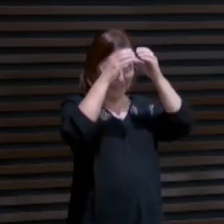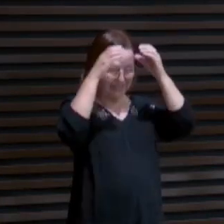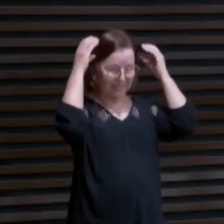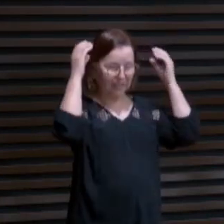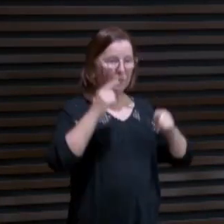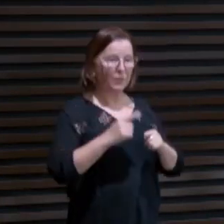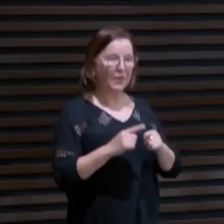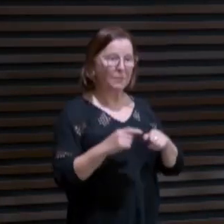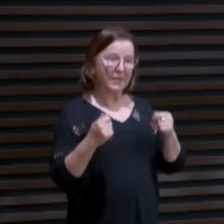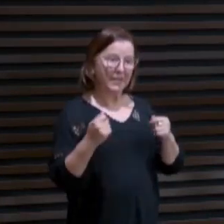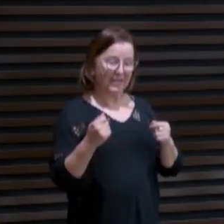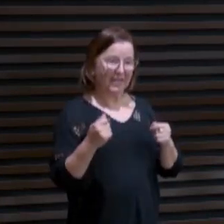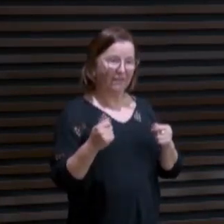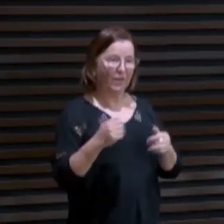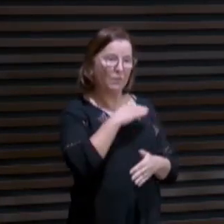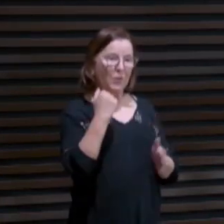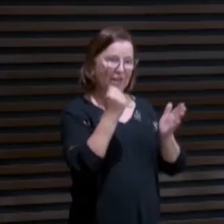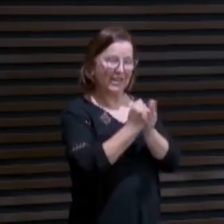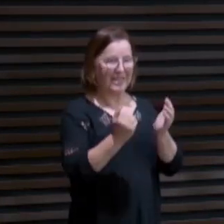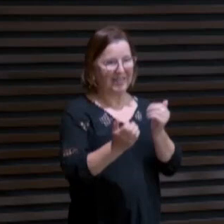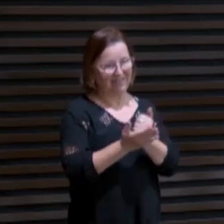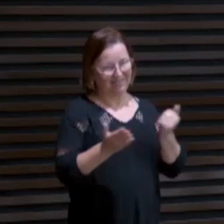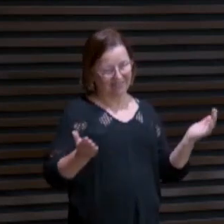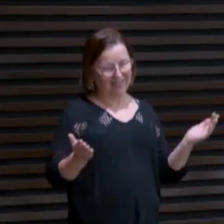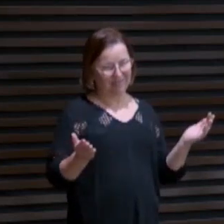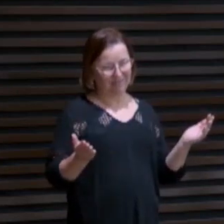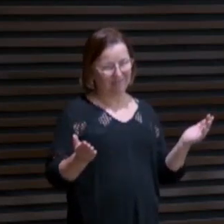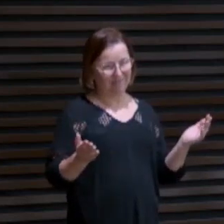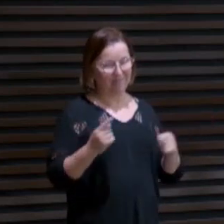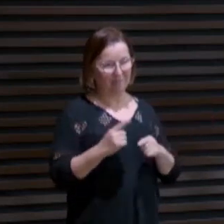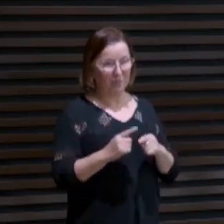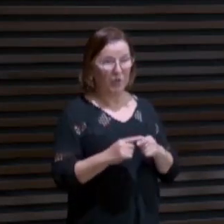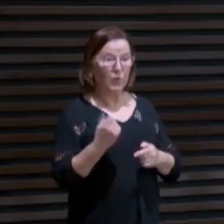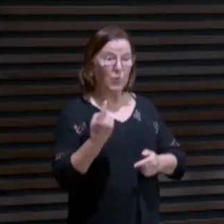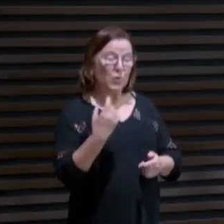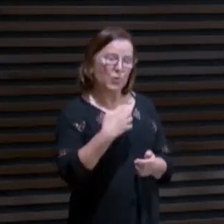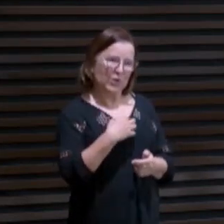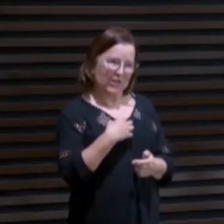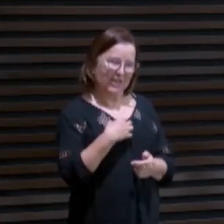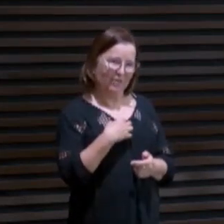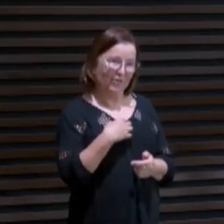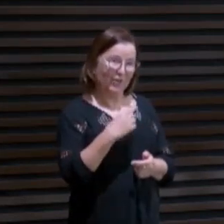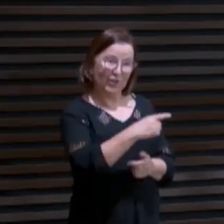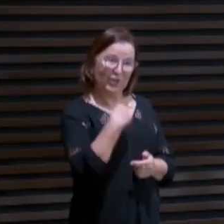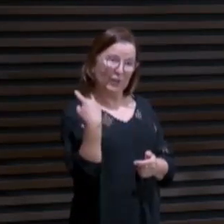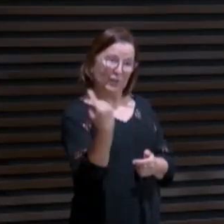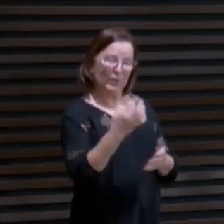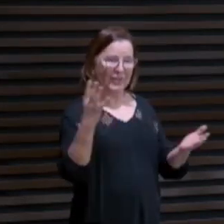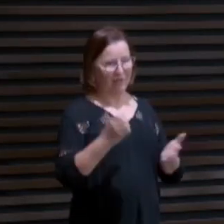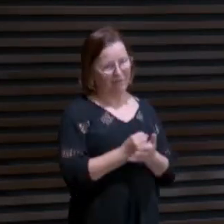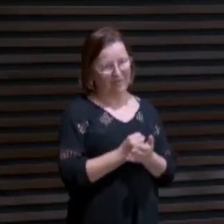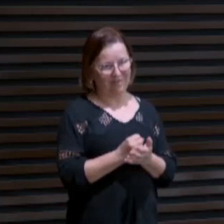único lugar onde ele poderia nos libertar de nós mesmos, para não vivermos na dependência do sistema